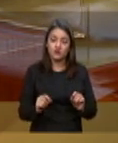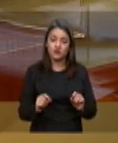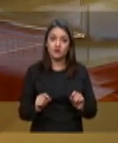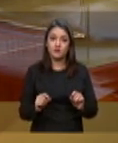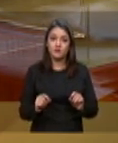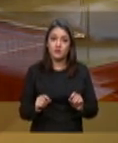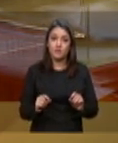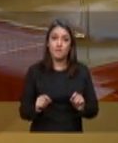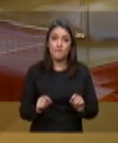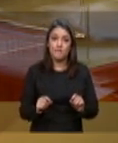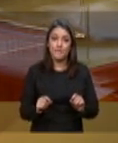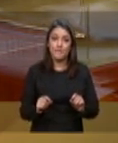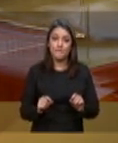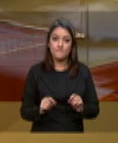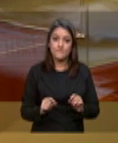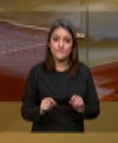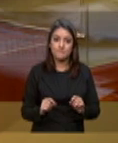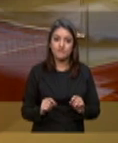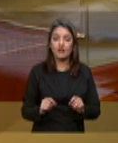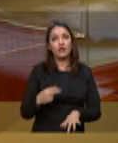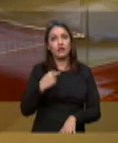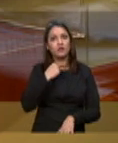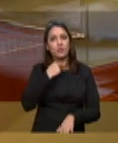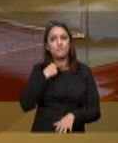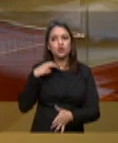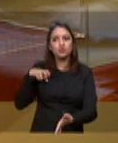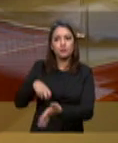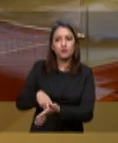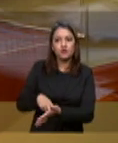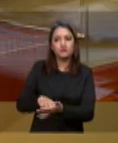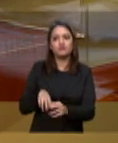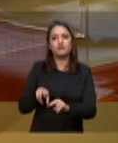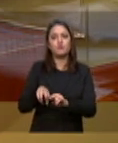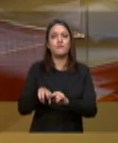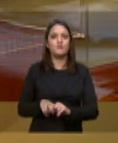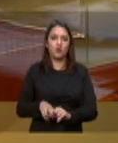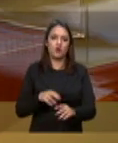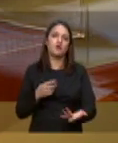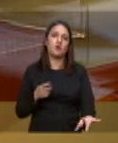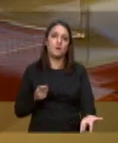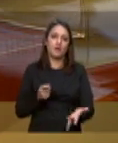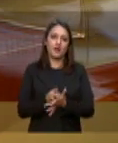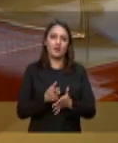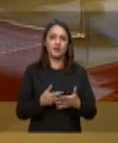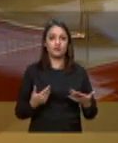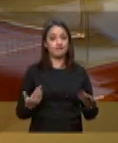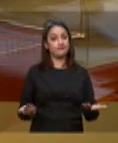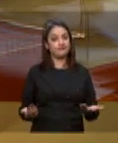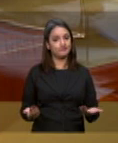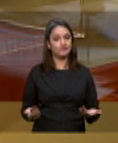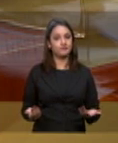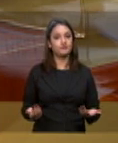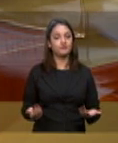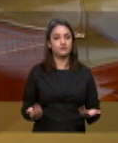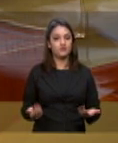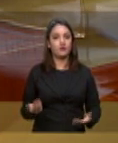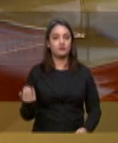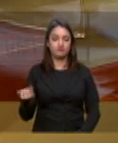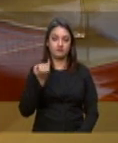responsabilidade, extinção de punibilidade pelo pagamento. Aliás, eu acho que vale a pena que a gente